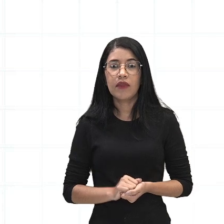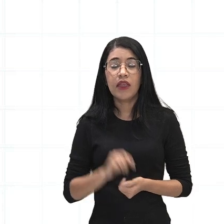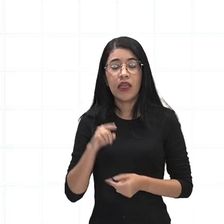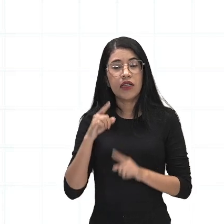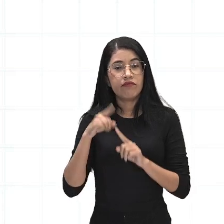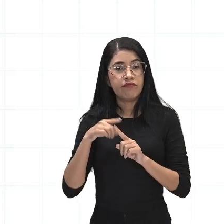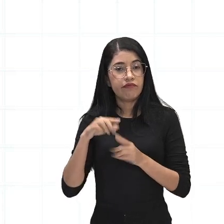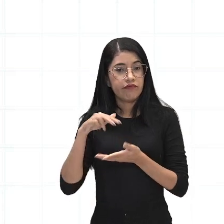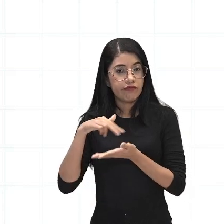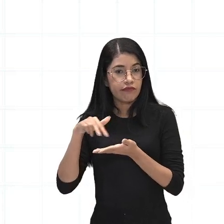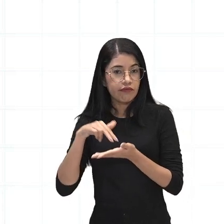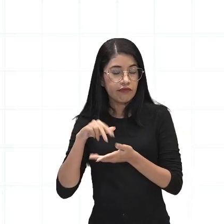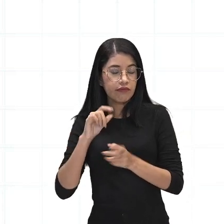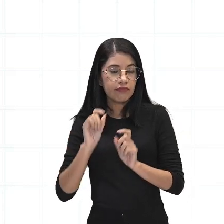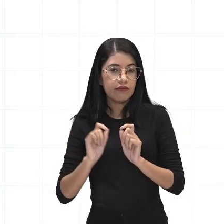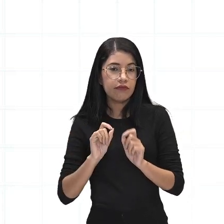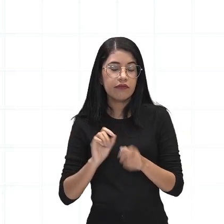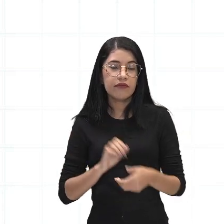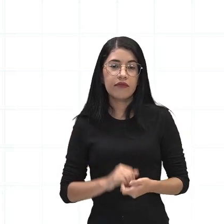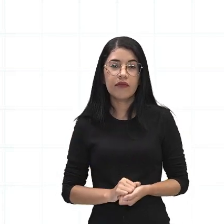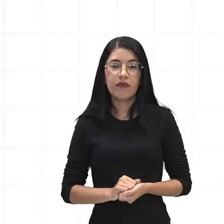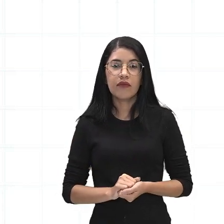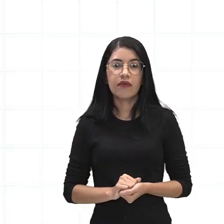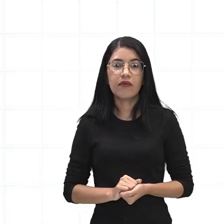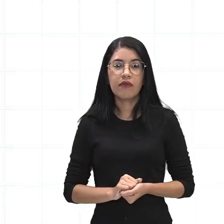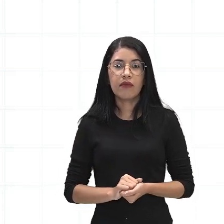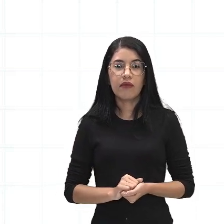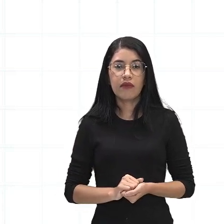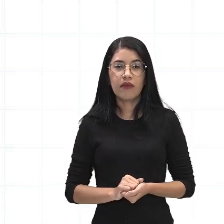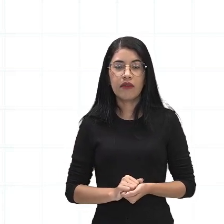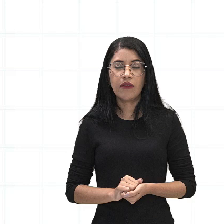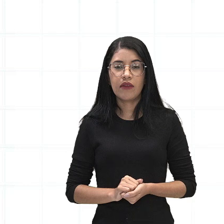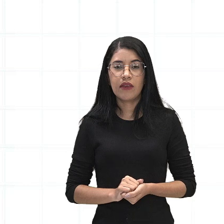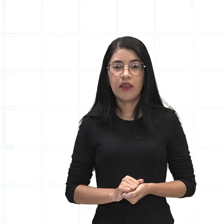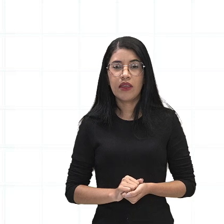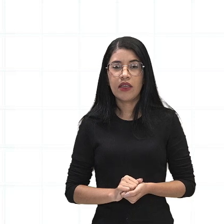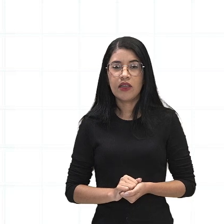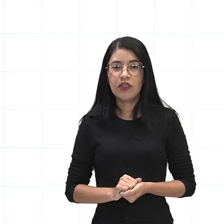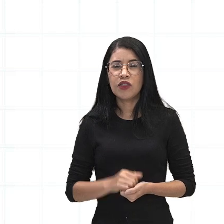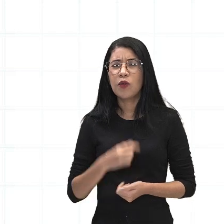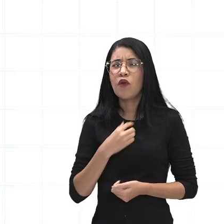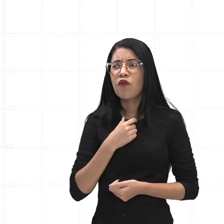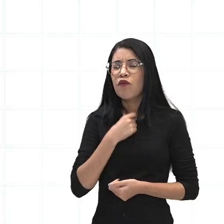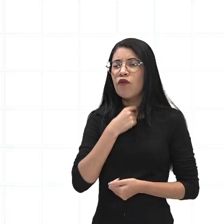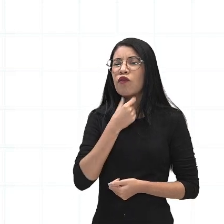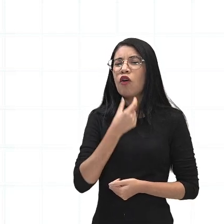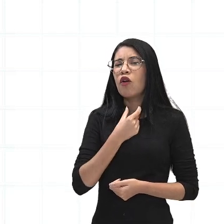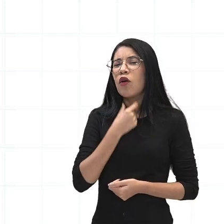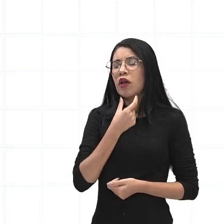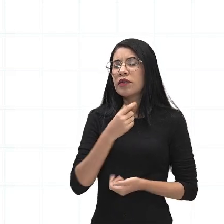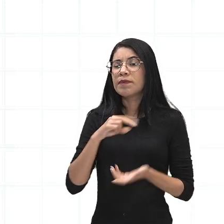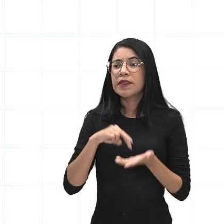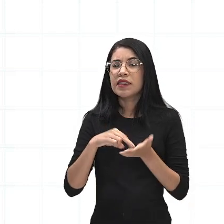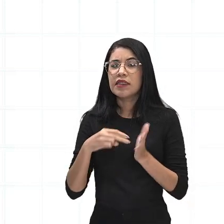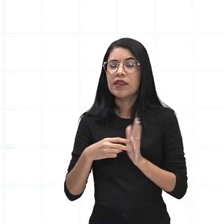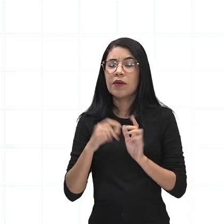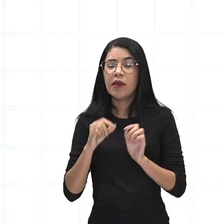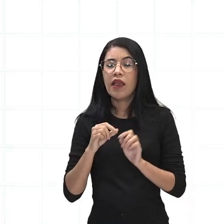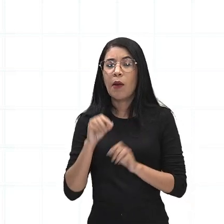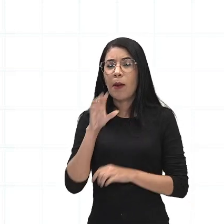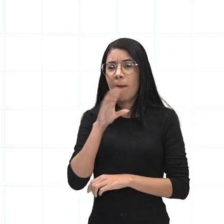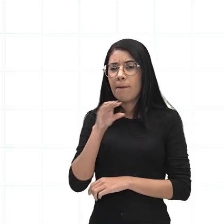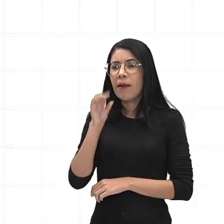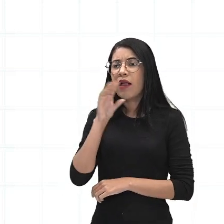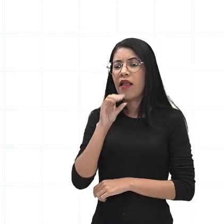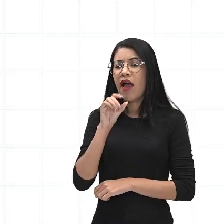dança, eles fazem muito a questão de vocalização. O que é a vocalização? Eles pronunciam